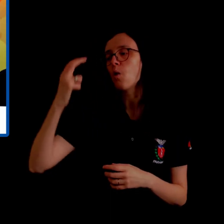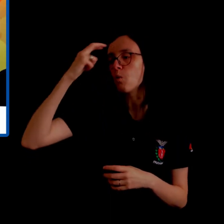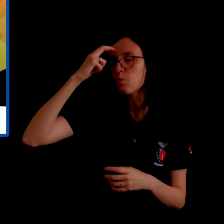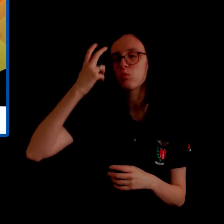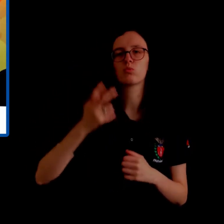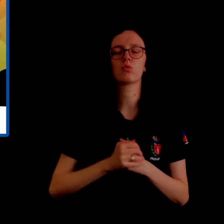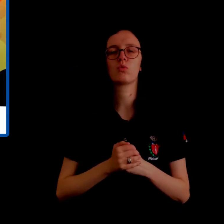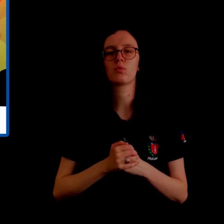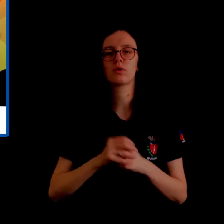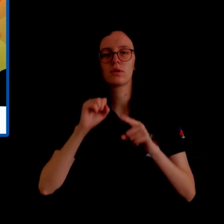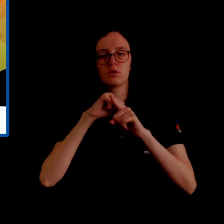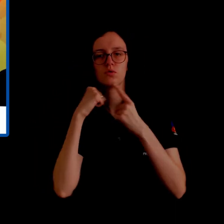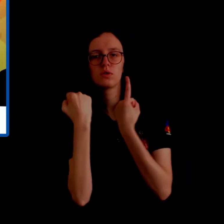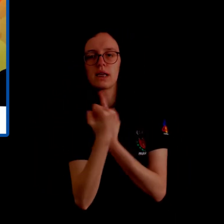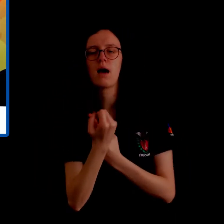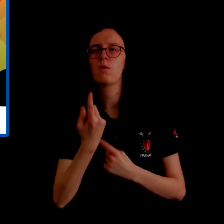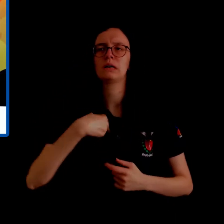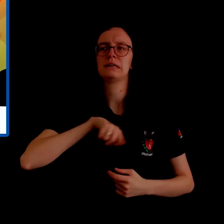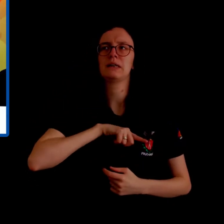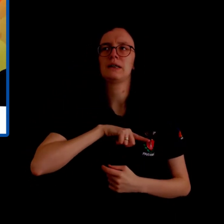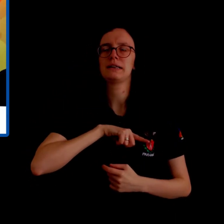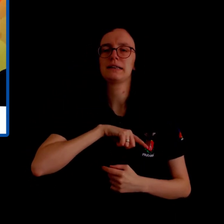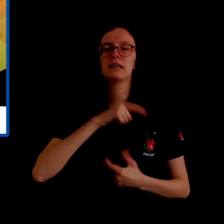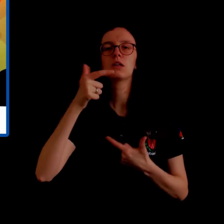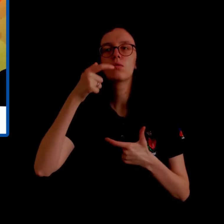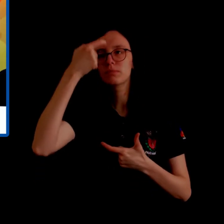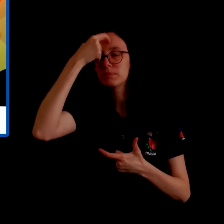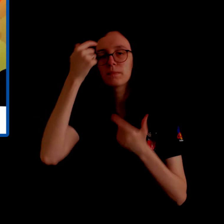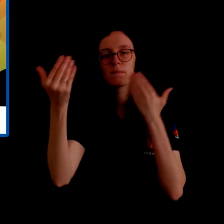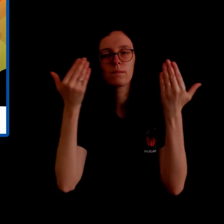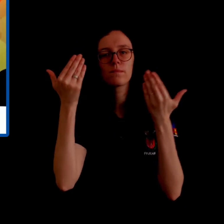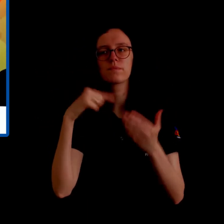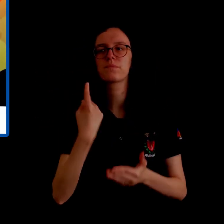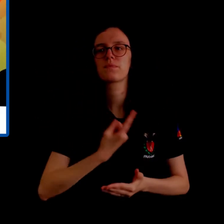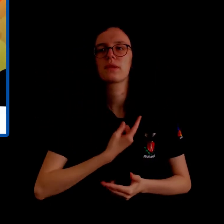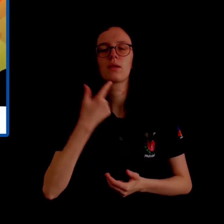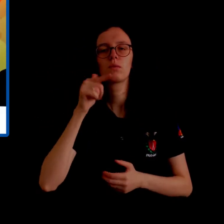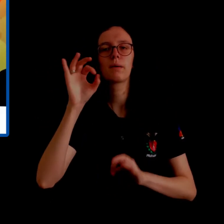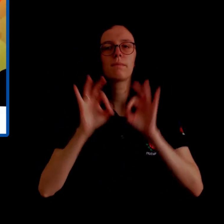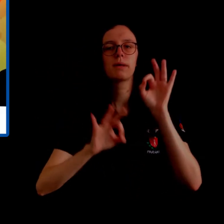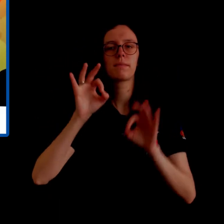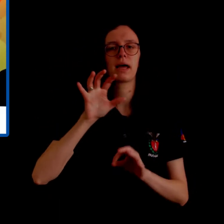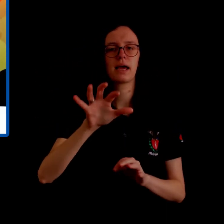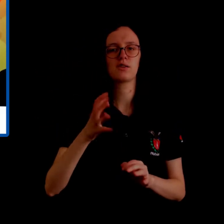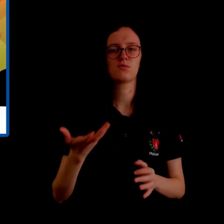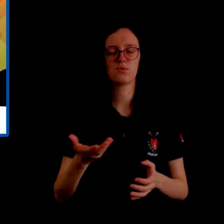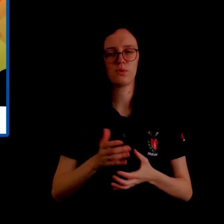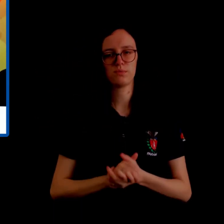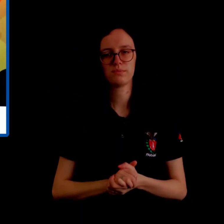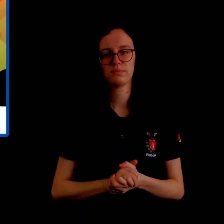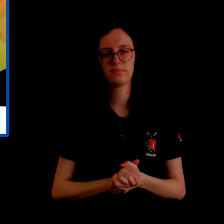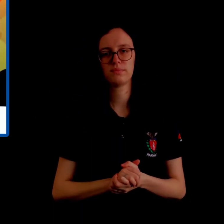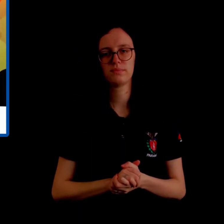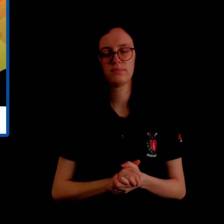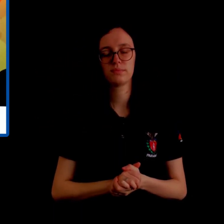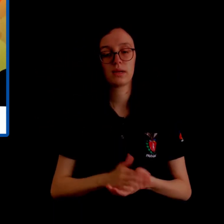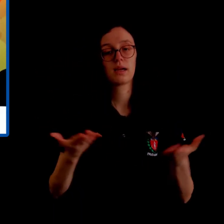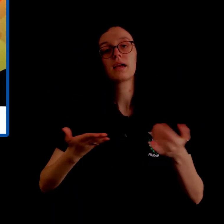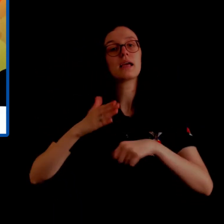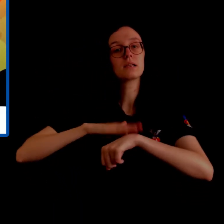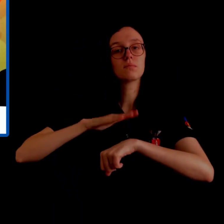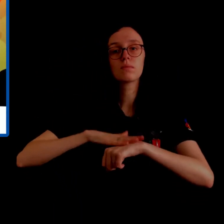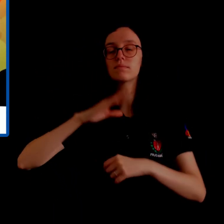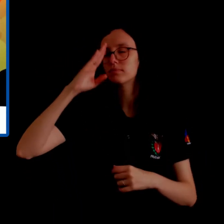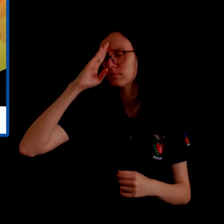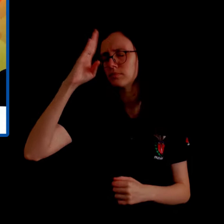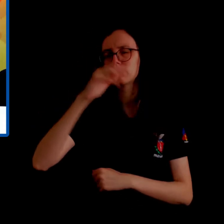culturalmente, socialmente, nós não estamos, psicologicamente, nós não estamos preparados para isso. Tá? Então, nesse momento, principalmente